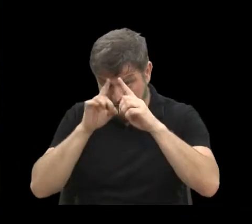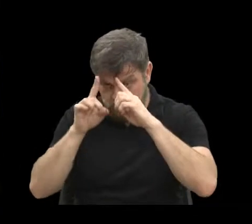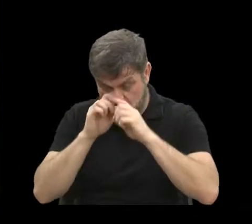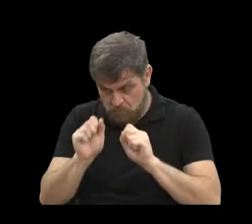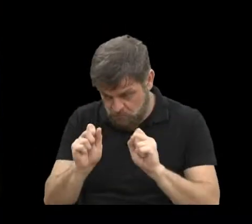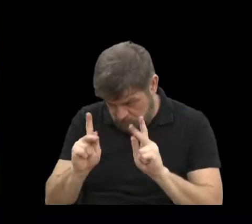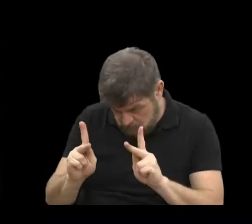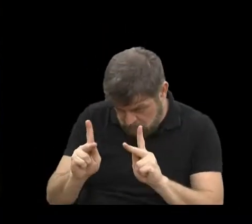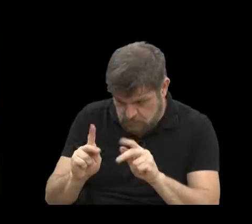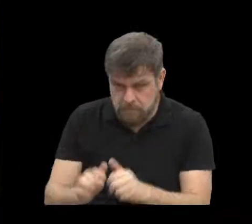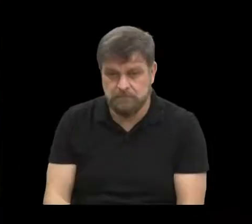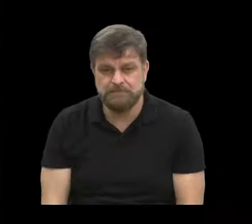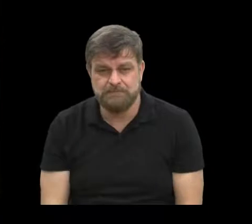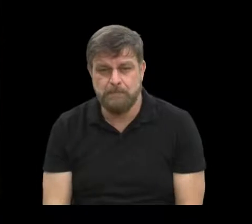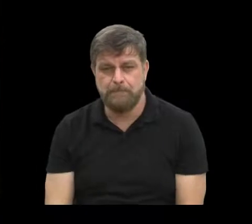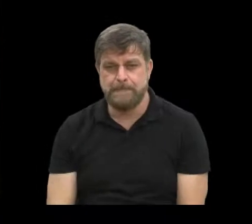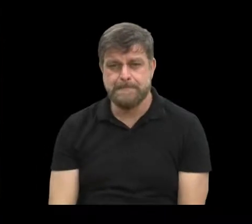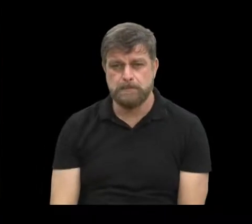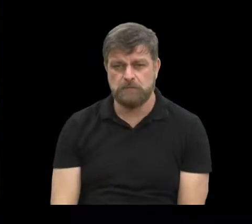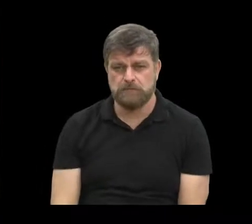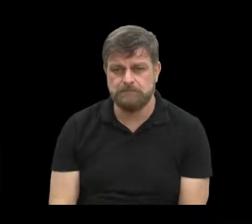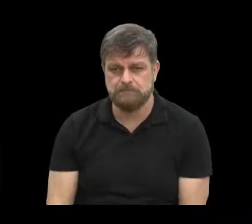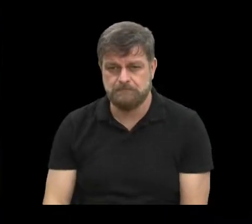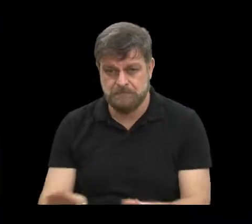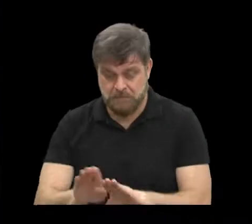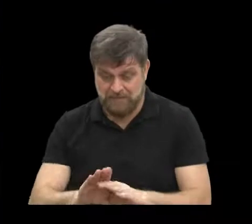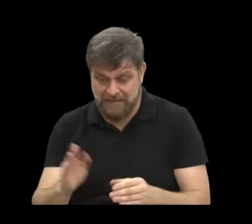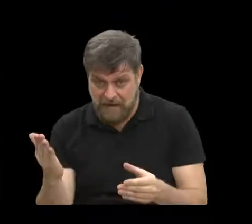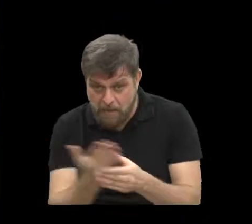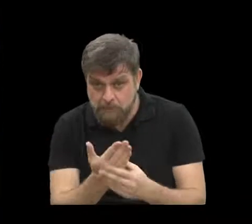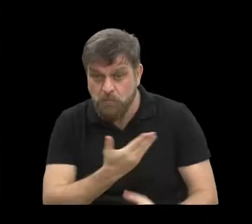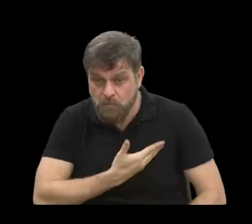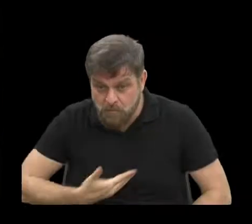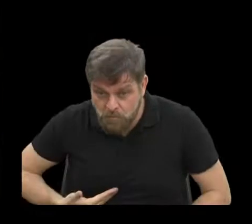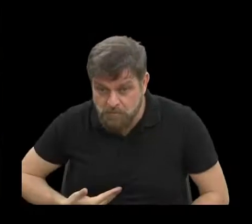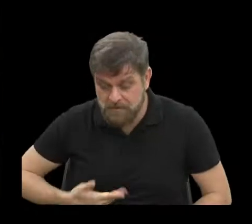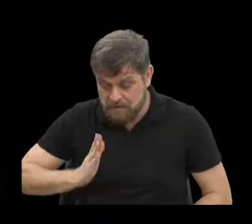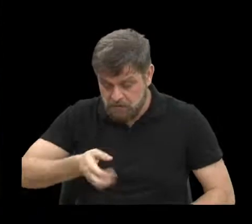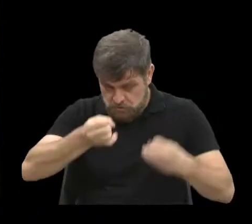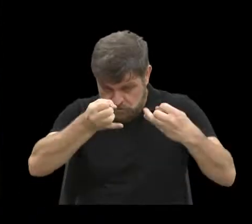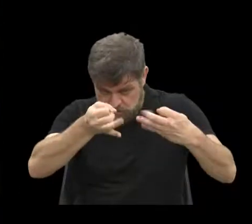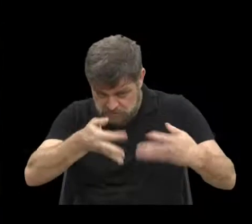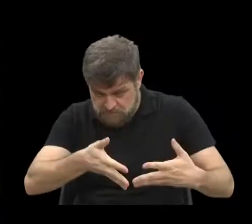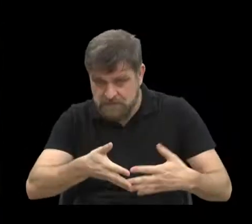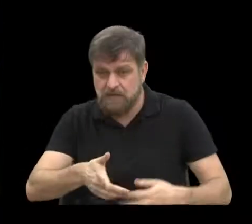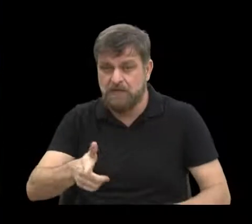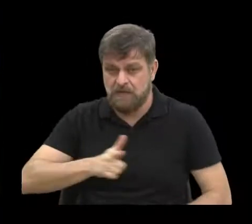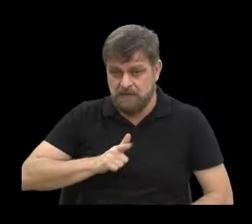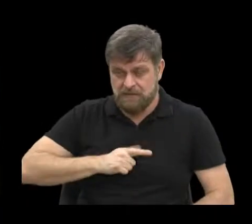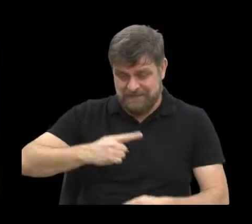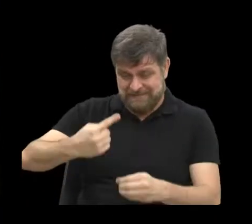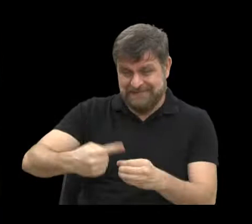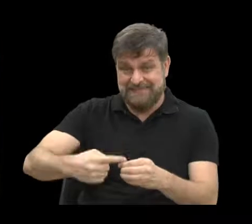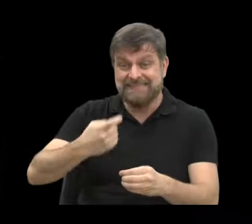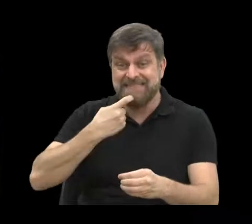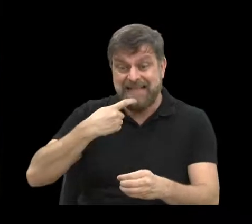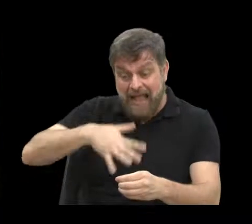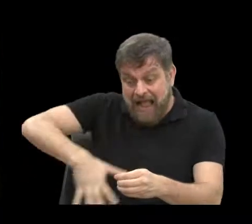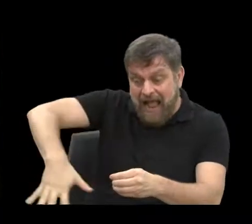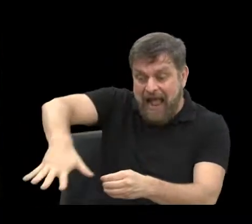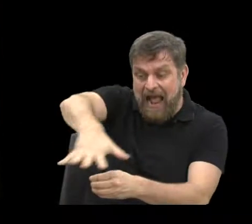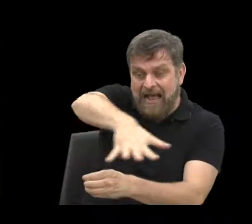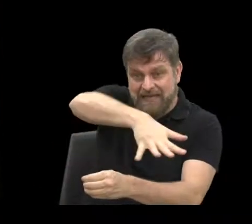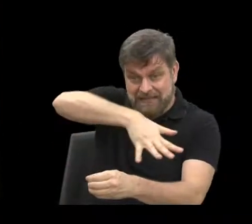joia? Fora essa ação civil pública que eu acabei de falar para vocês, que é de abrangência aqui na região